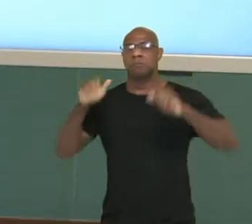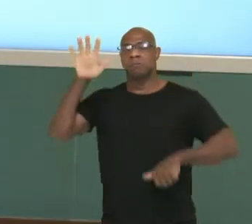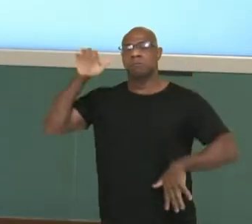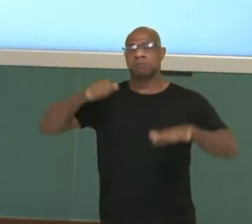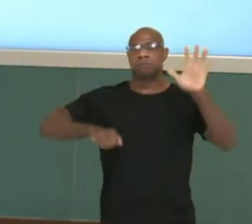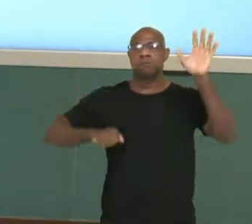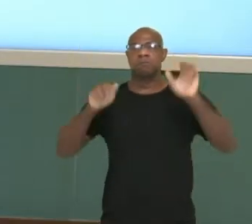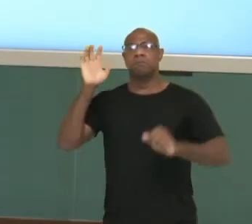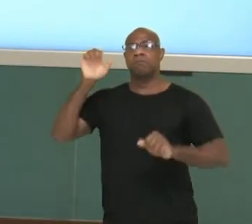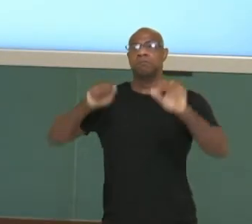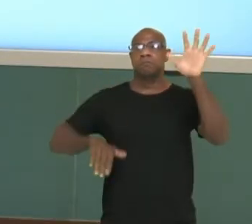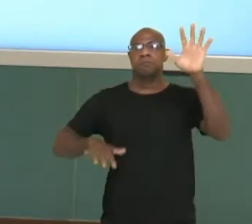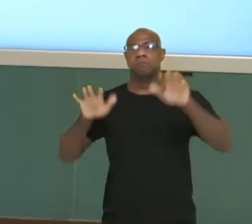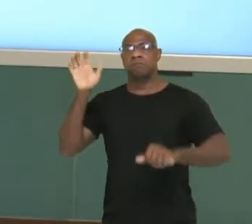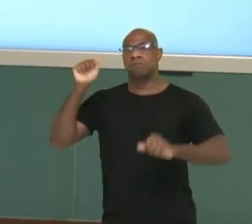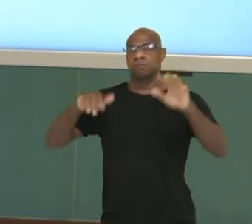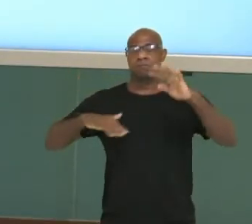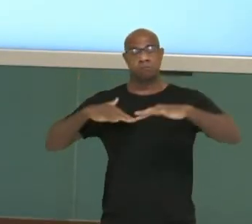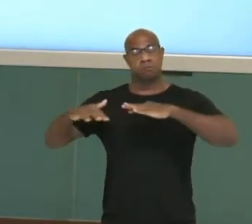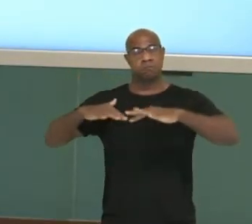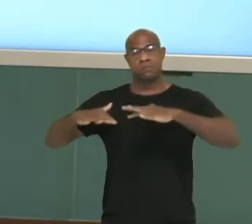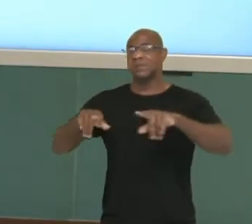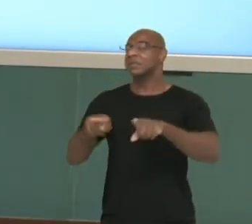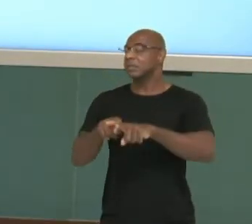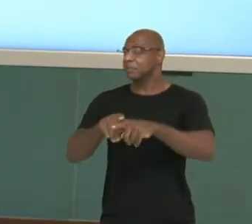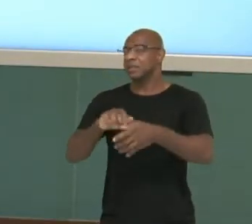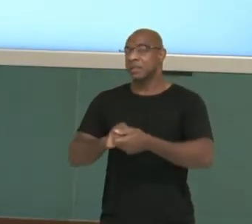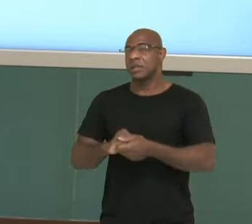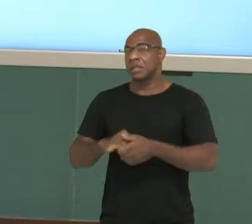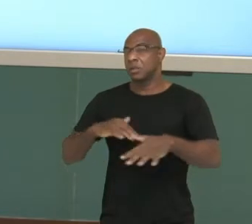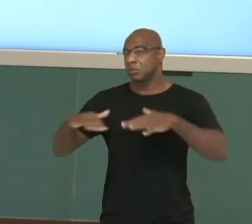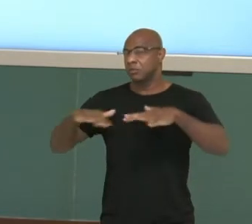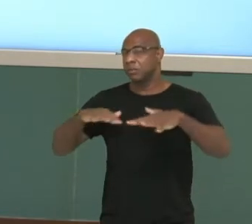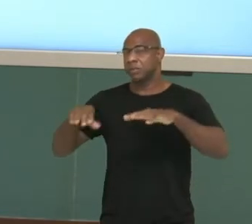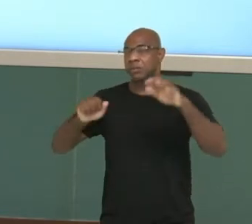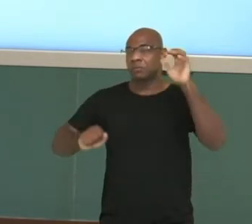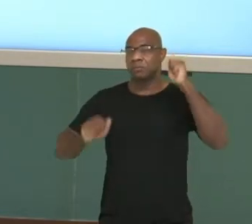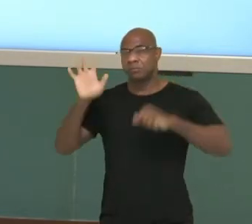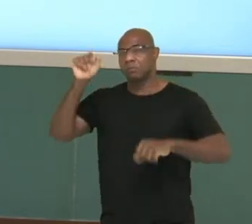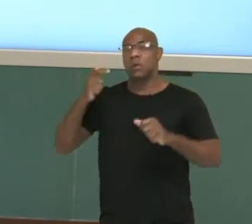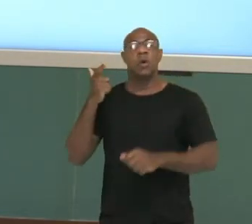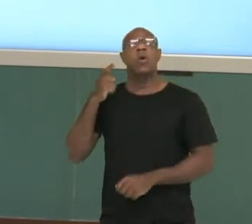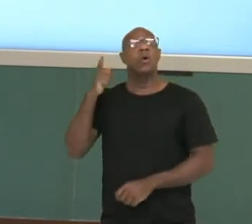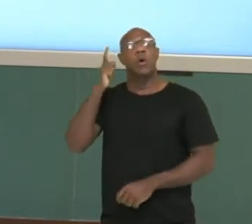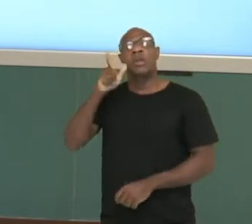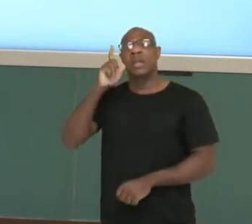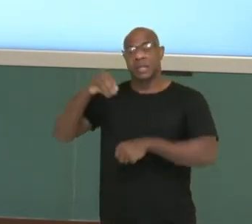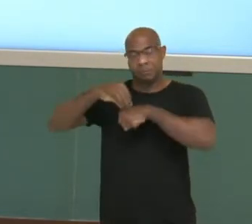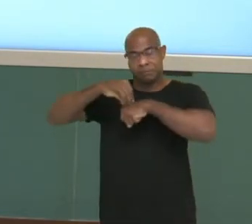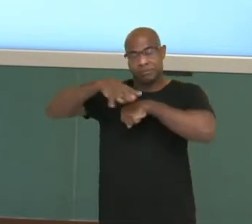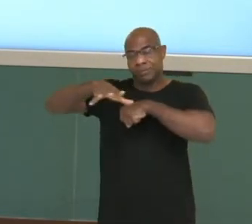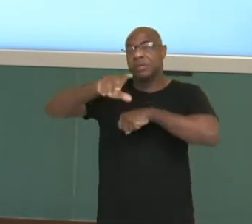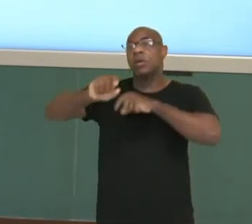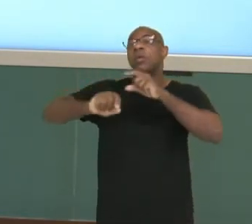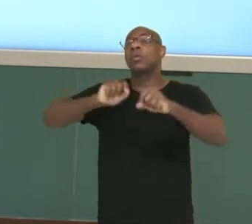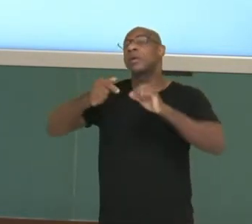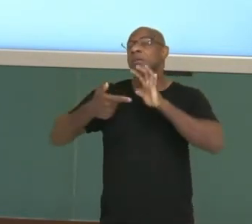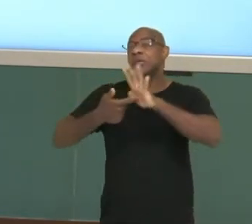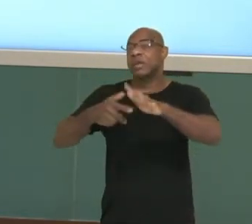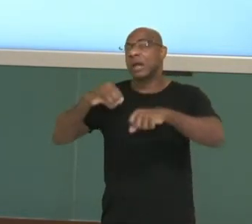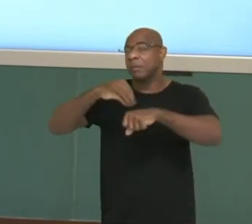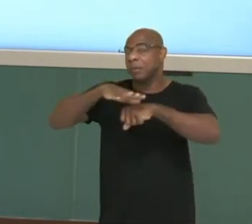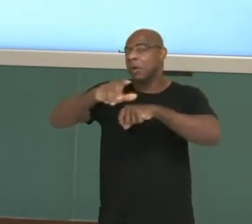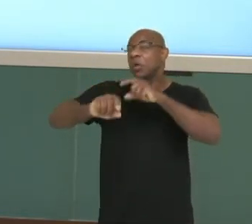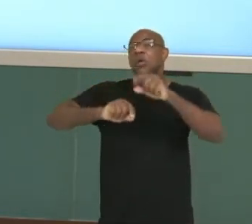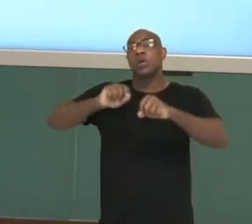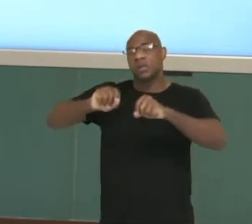legal, né? Através dos movimentos mímicos, a pessoa consegue transmitir ao outro, né? Transmitir,